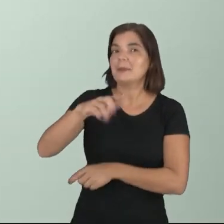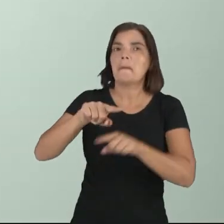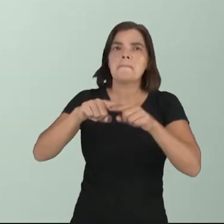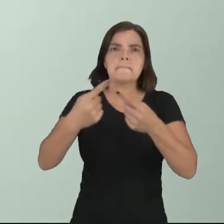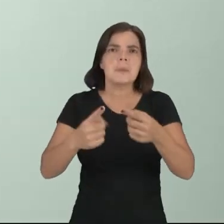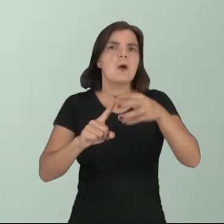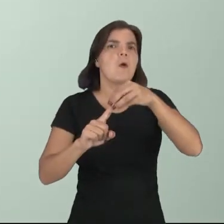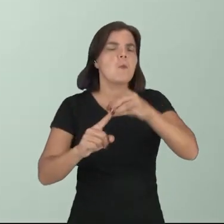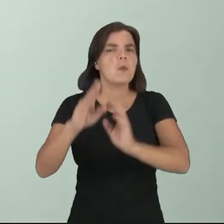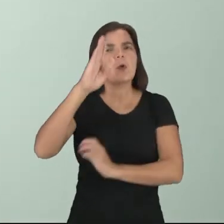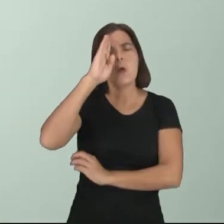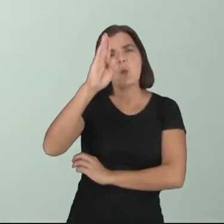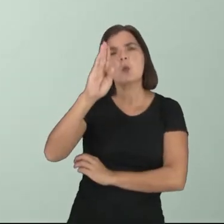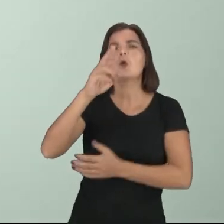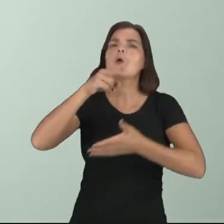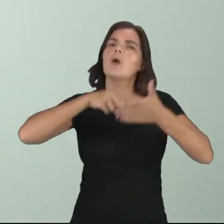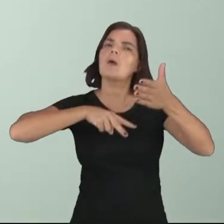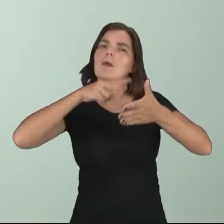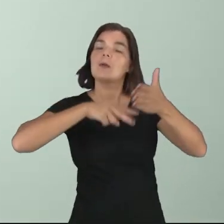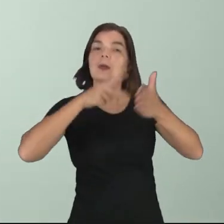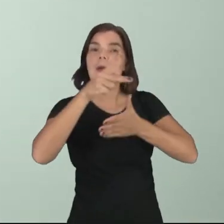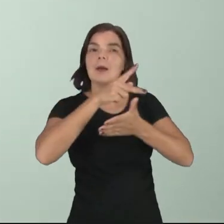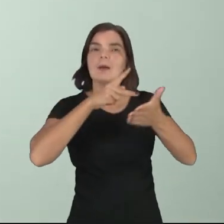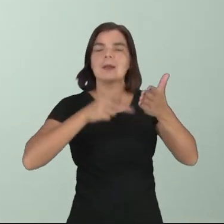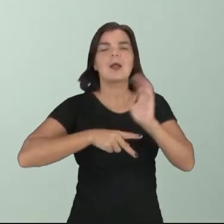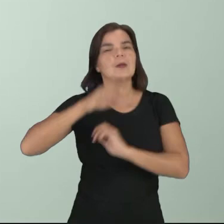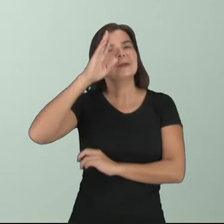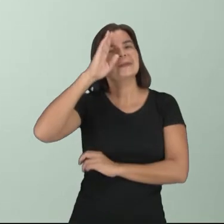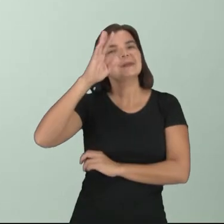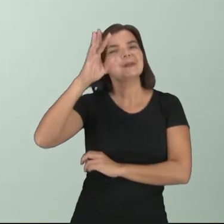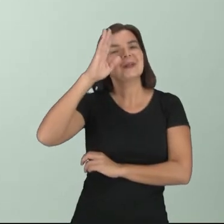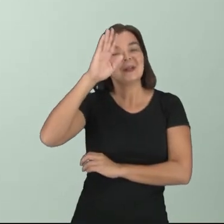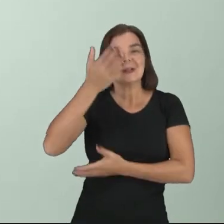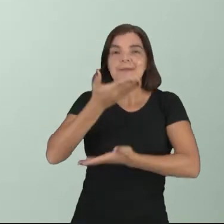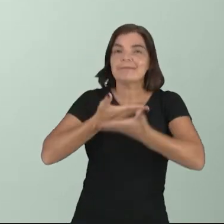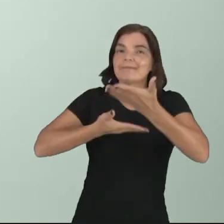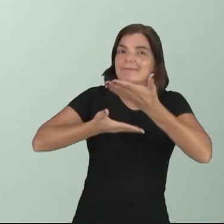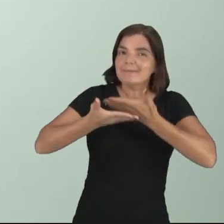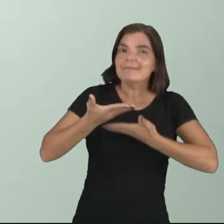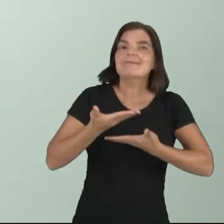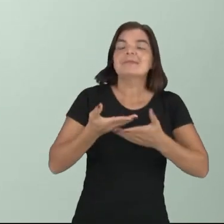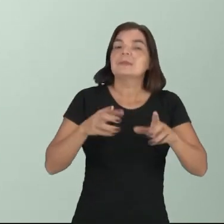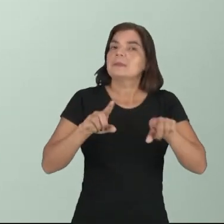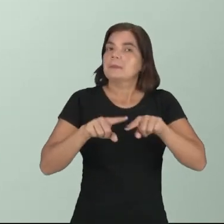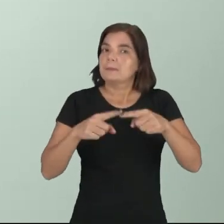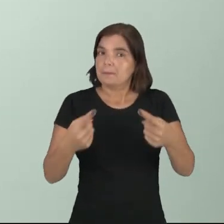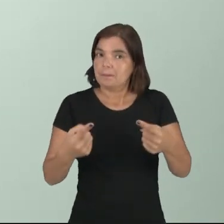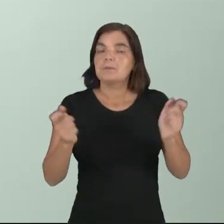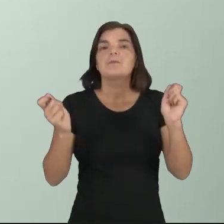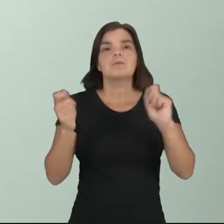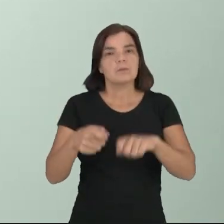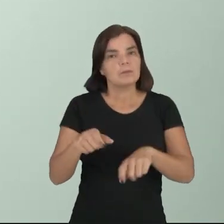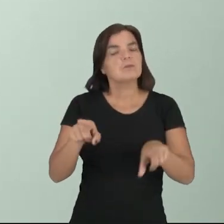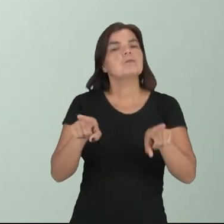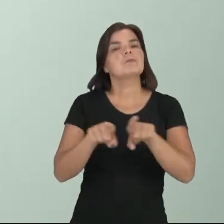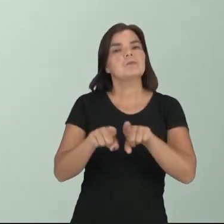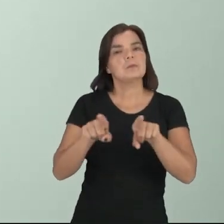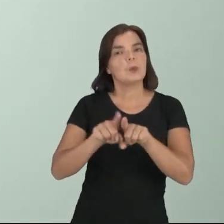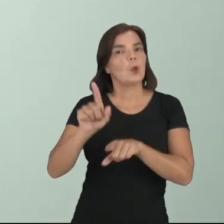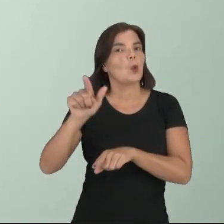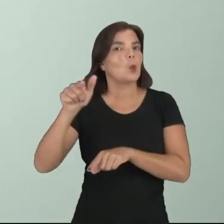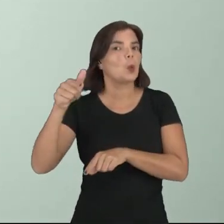crescimento. Mas o objetivo principal ao ler um poema é deleitar-se, é entreter-se, embora possa